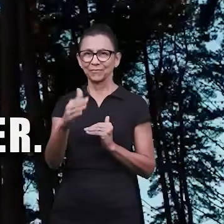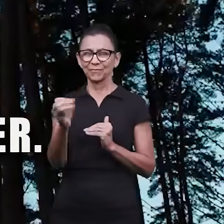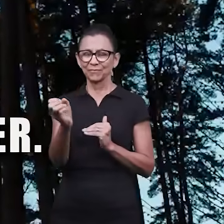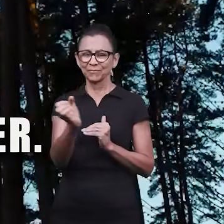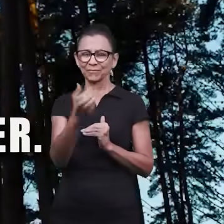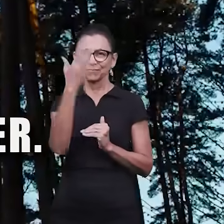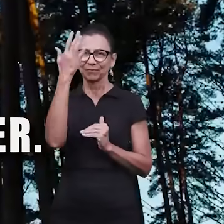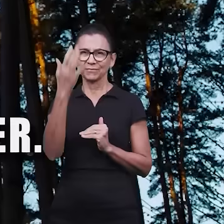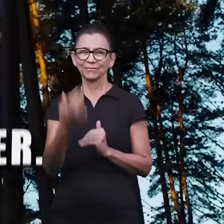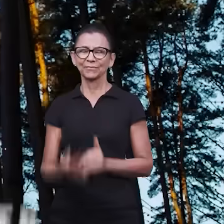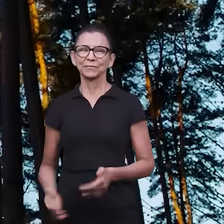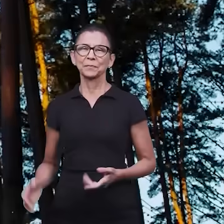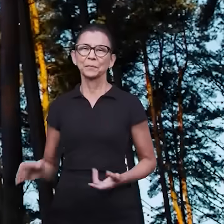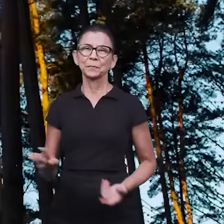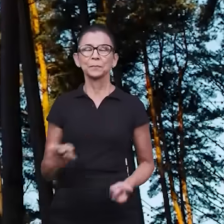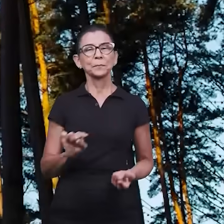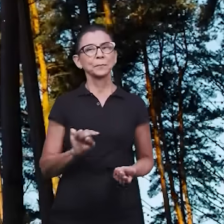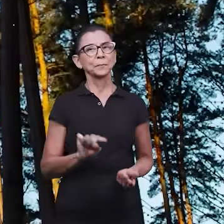nascer.